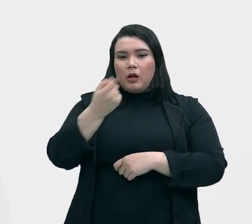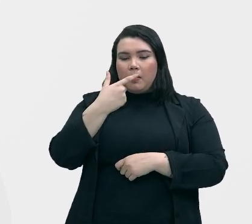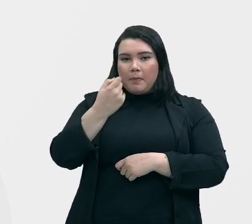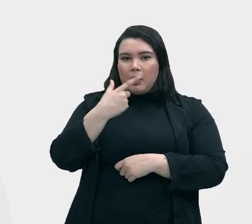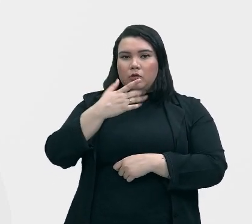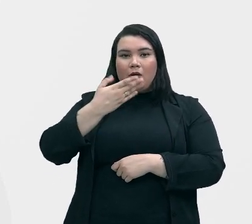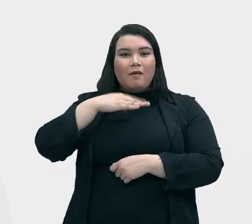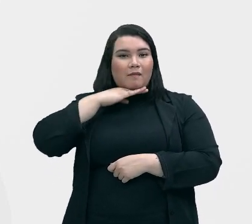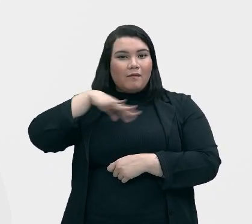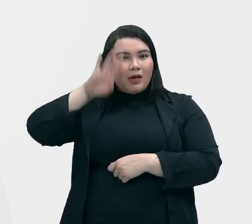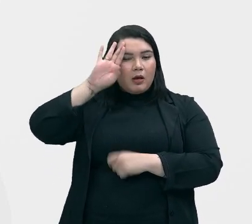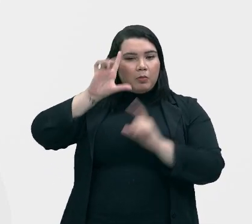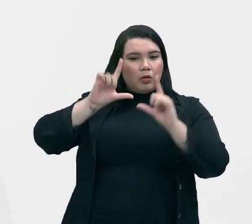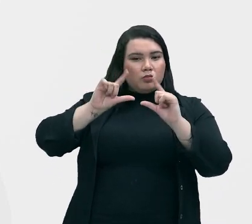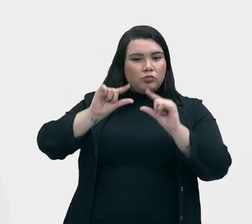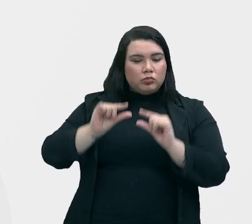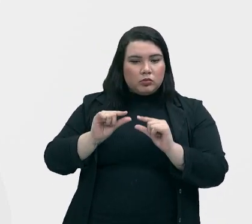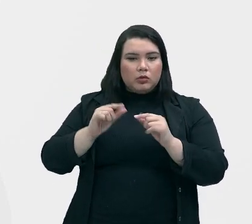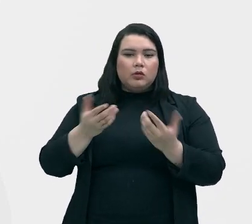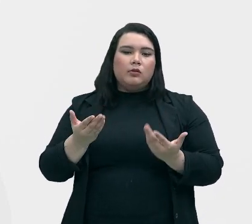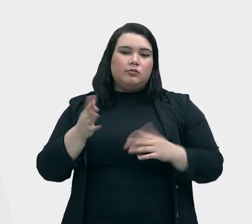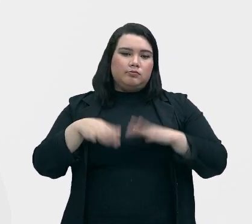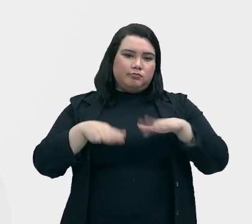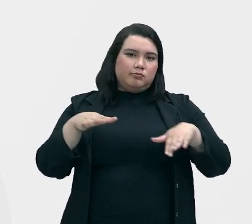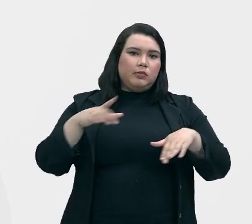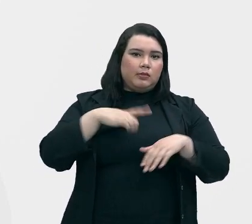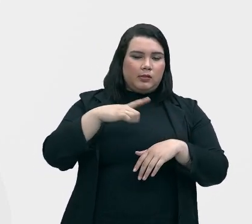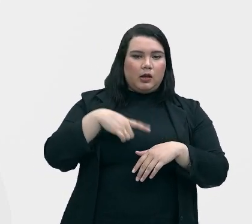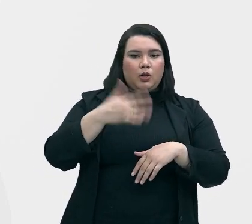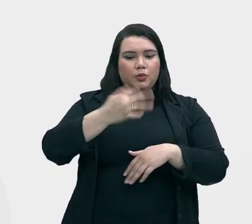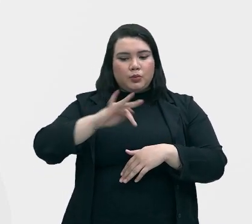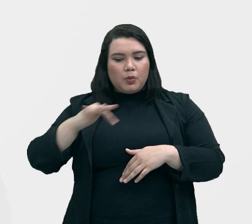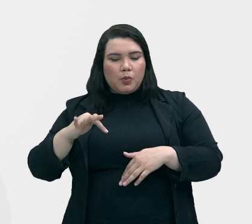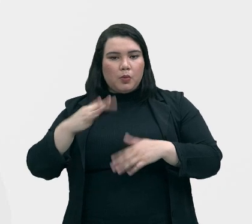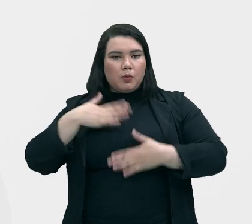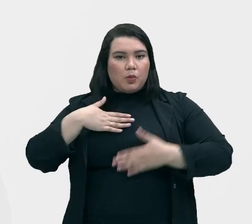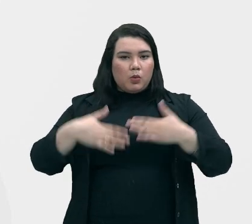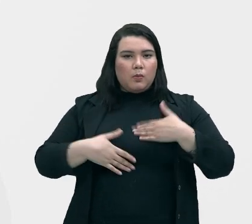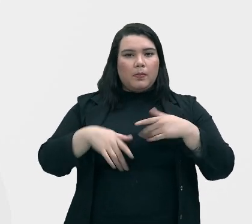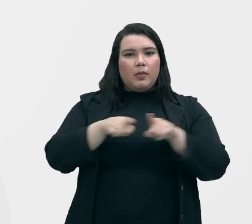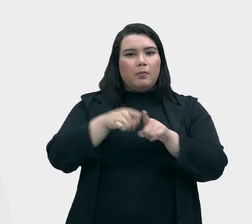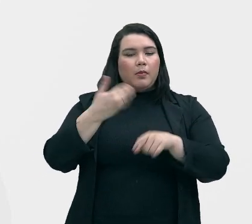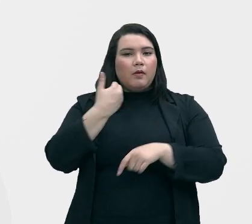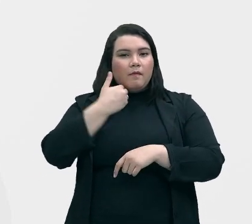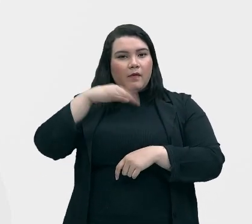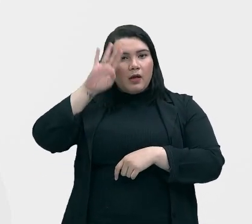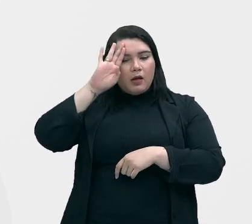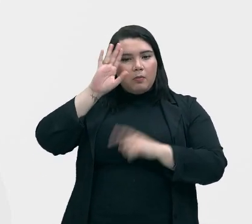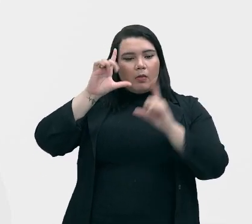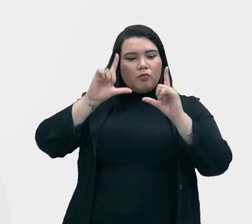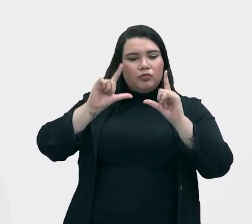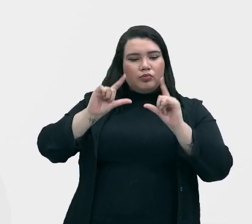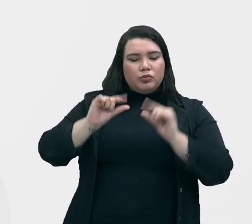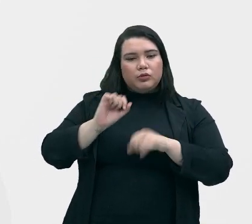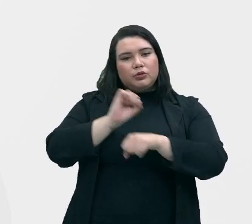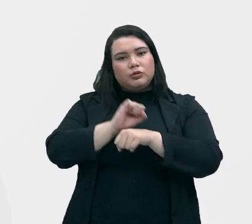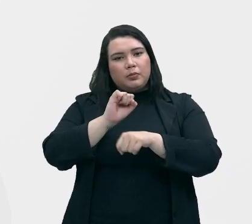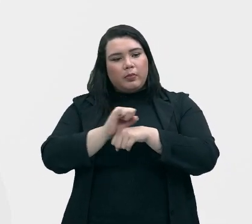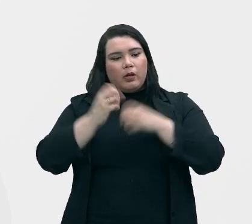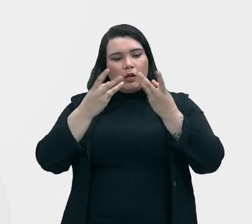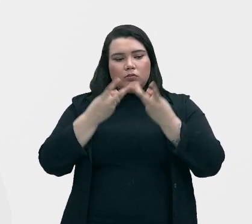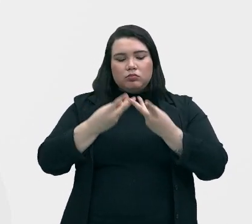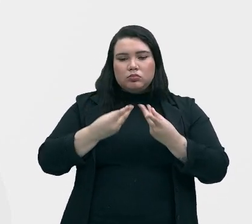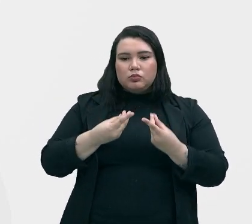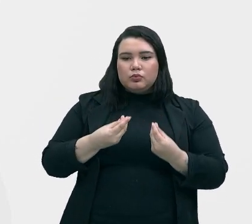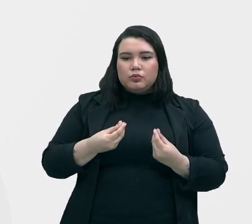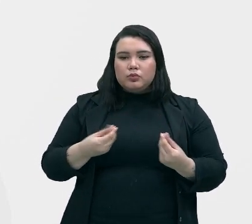quais atuam sobre alguns sintomas e aliviam as dores e a febre e esperar passar, né, Manu? Tomar os